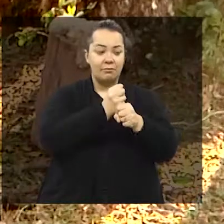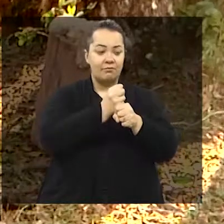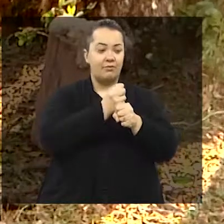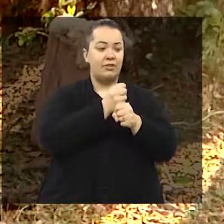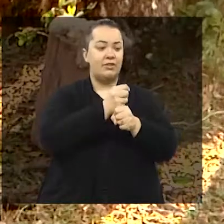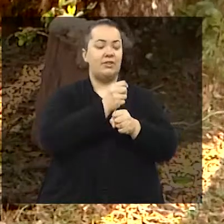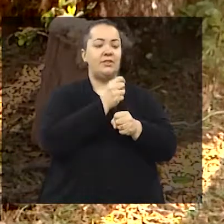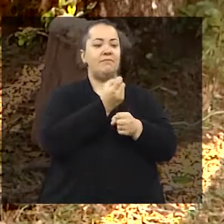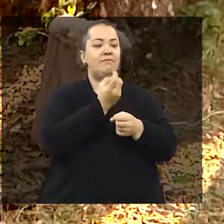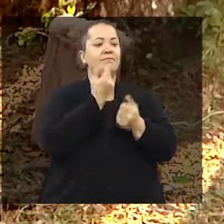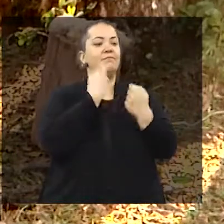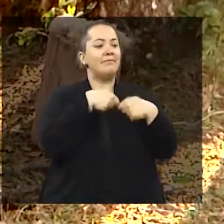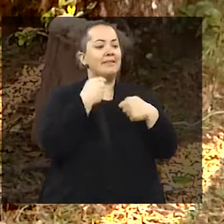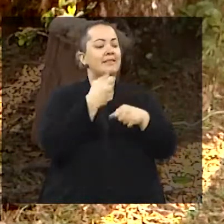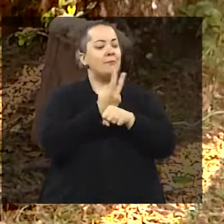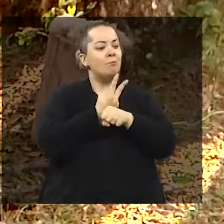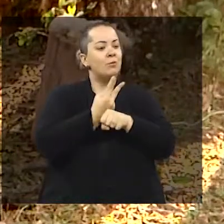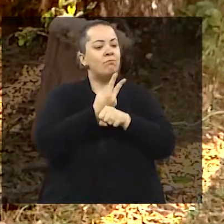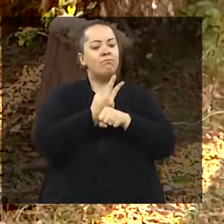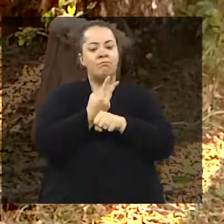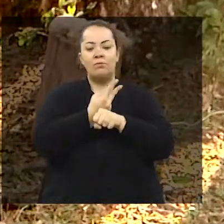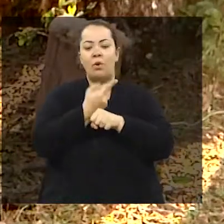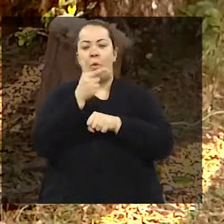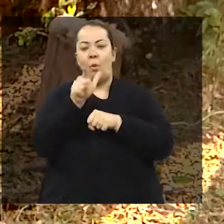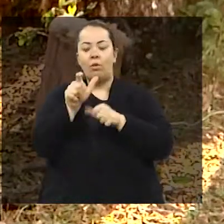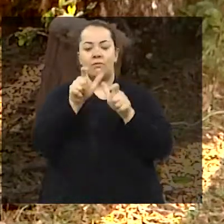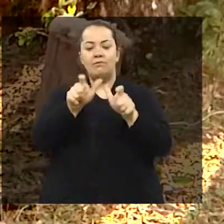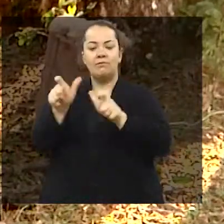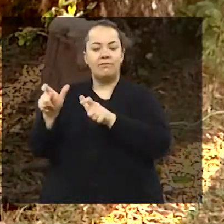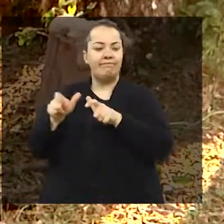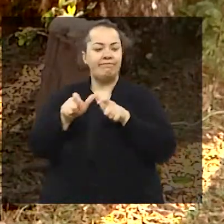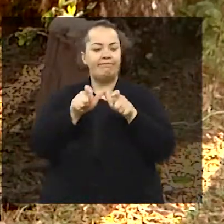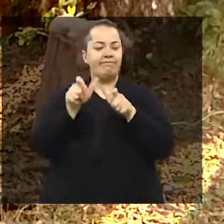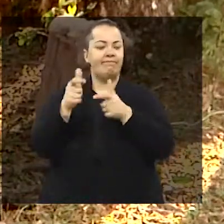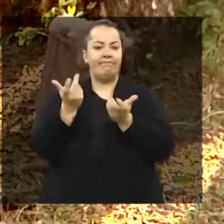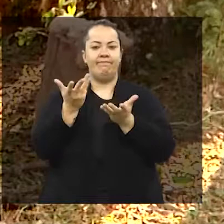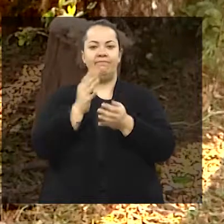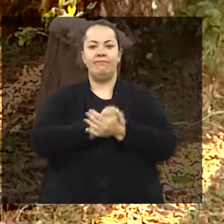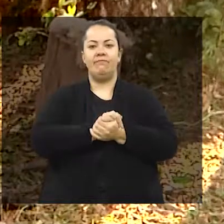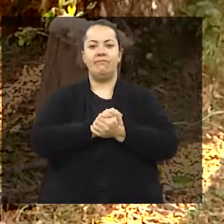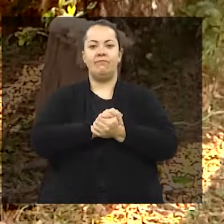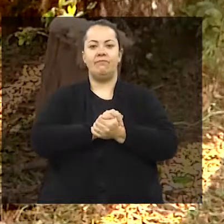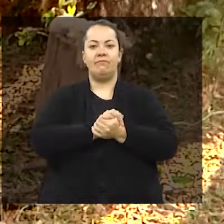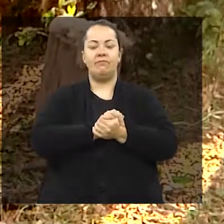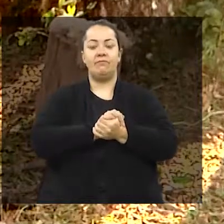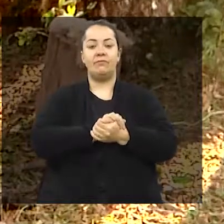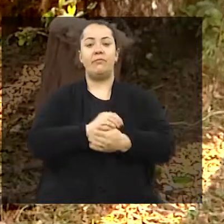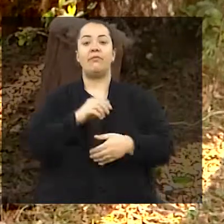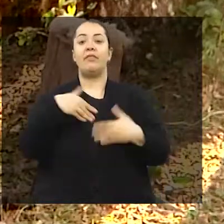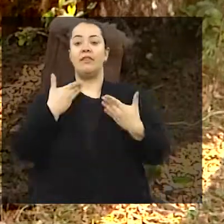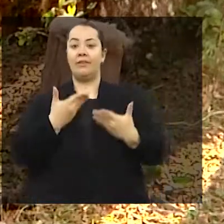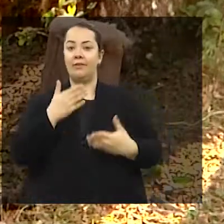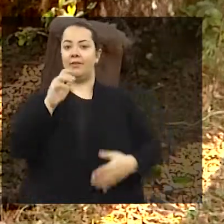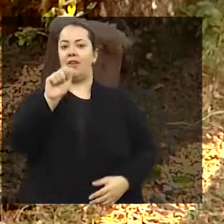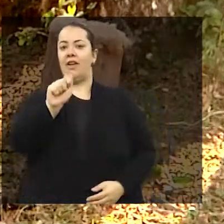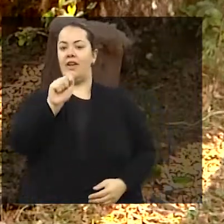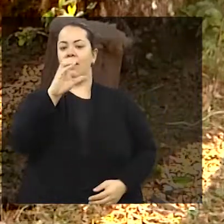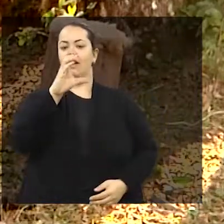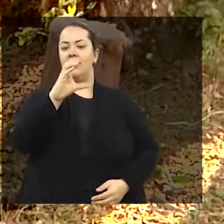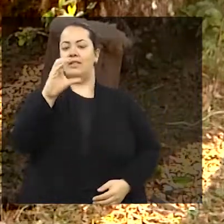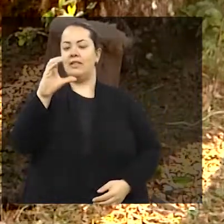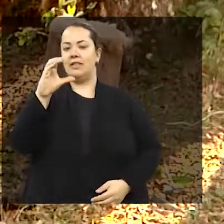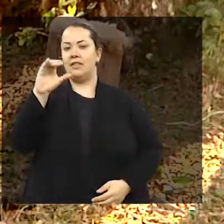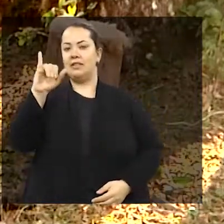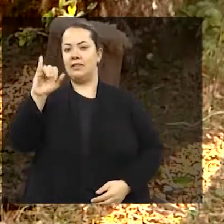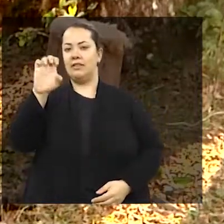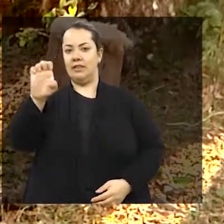galpões lá em cima todas dificuldades normais mas fizemos uma boa parceria com a CIE mobilizamos lá algumas